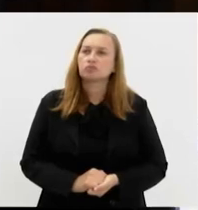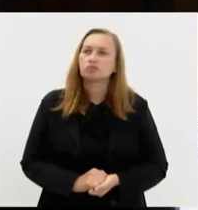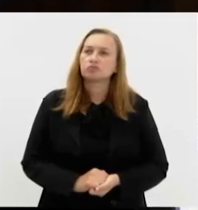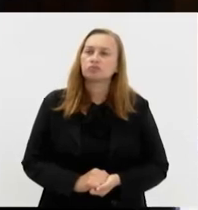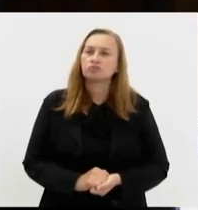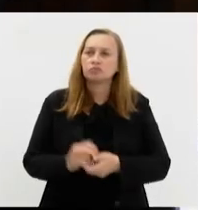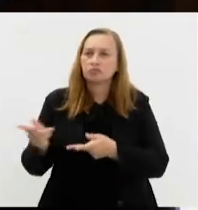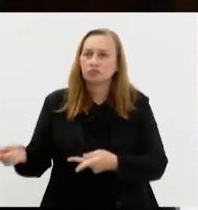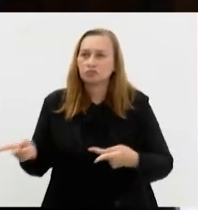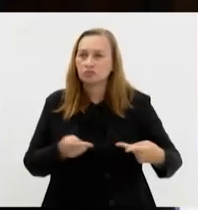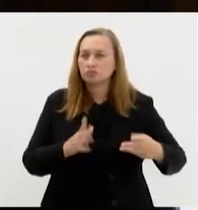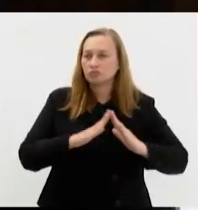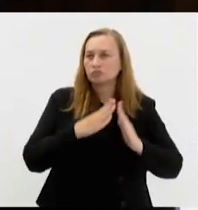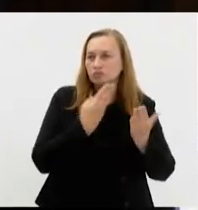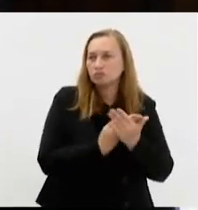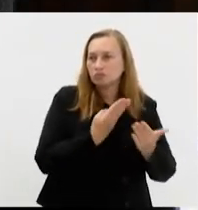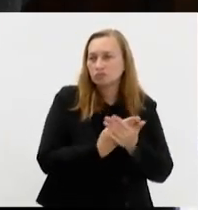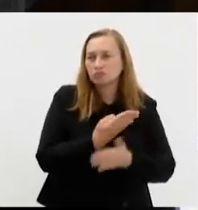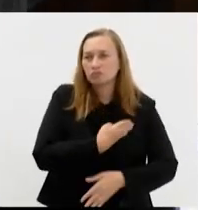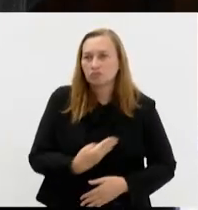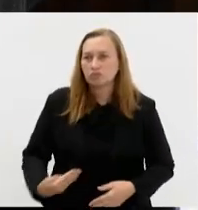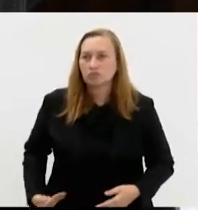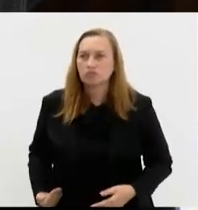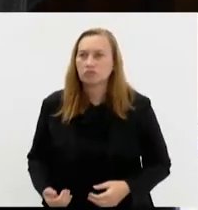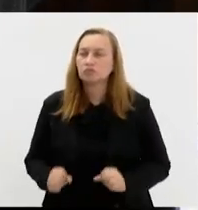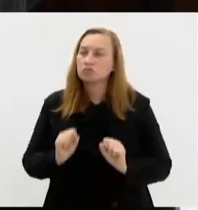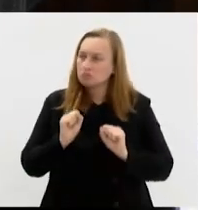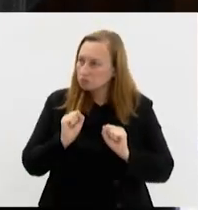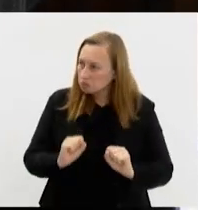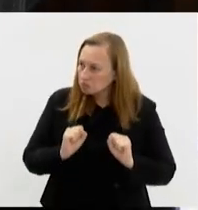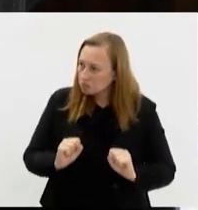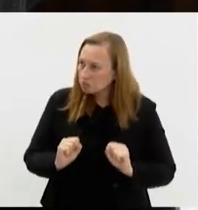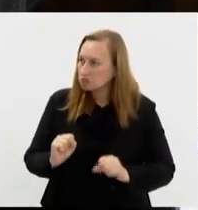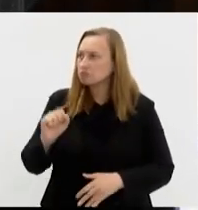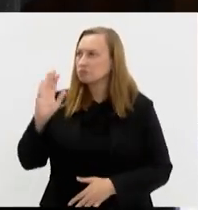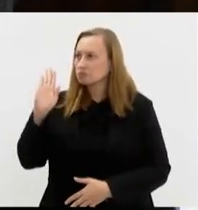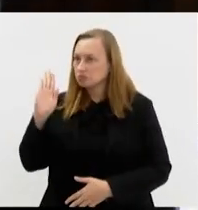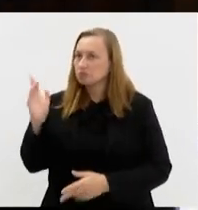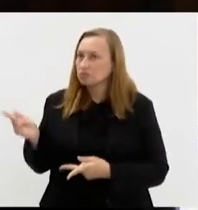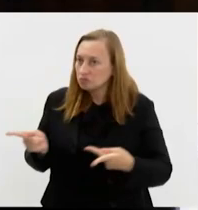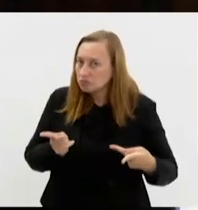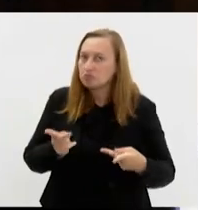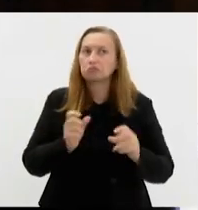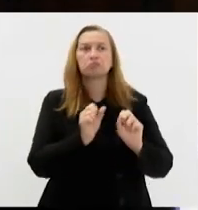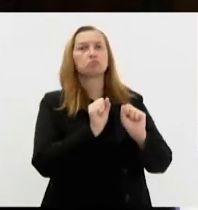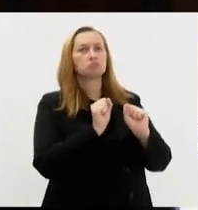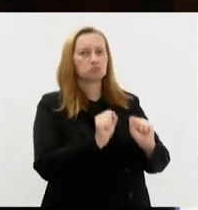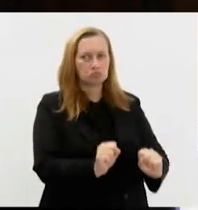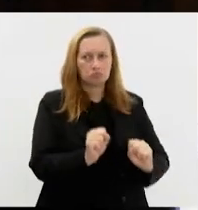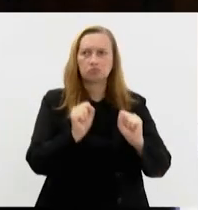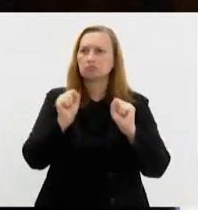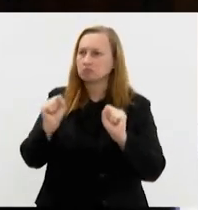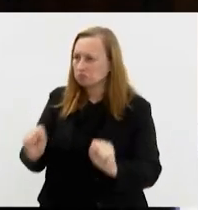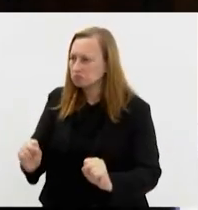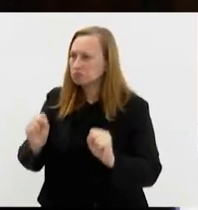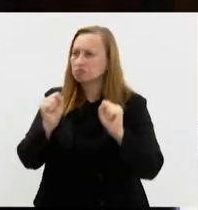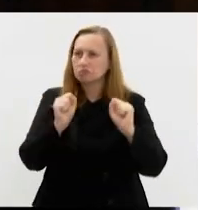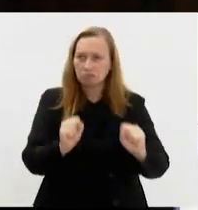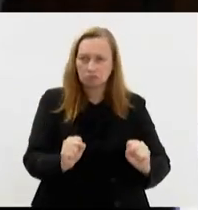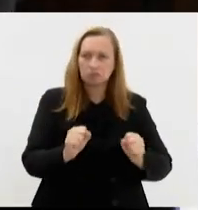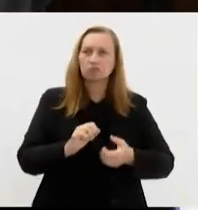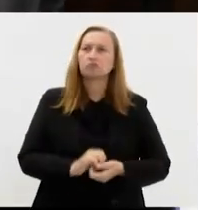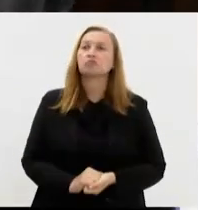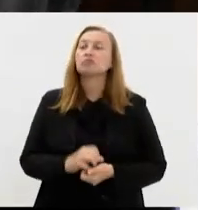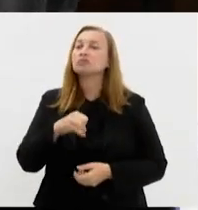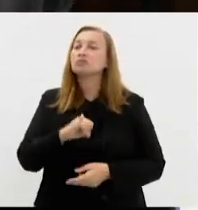visita uma escola pública um candidato pode visitar uma escola pública pode ele pode visitar uma escola pública Mas e